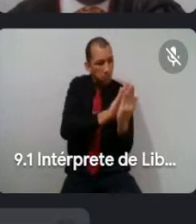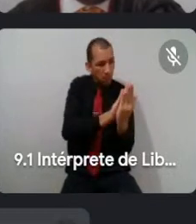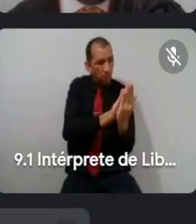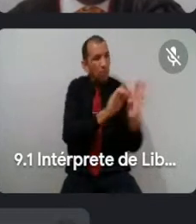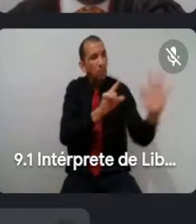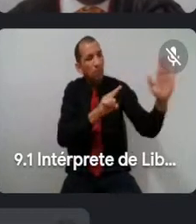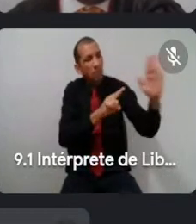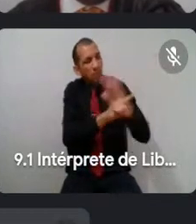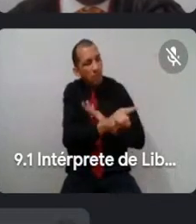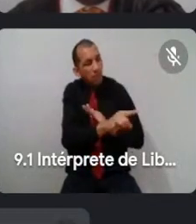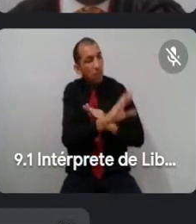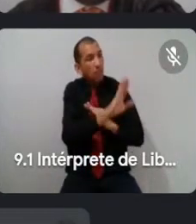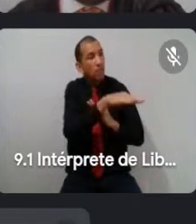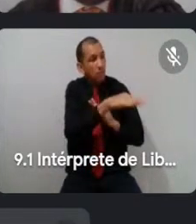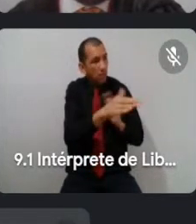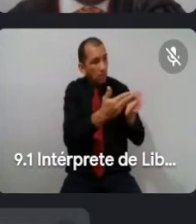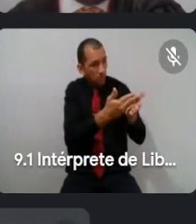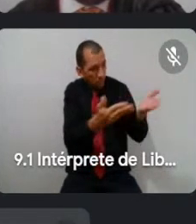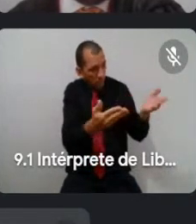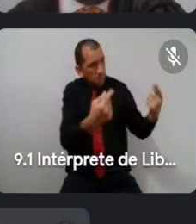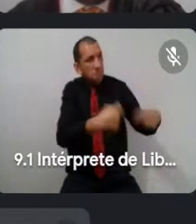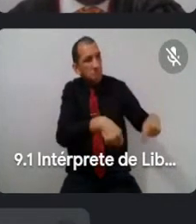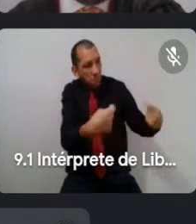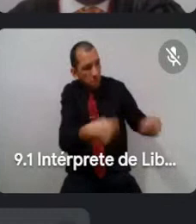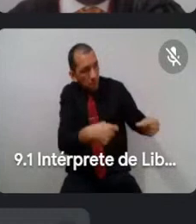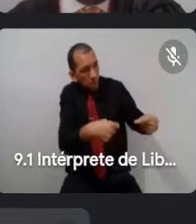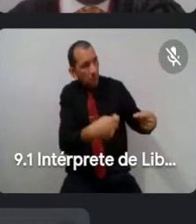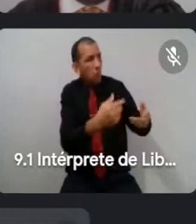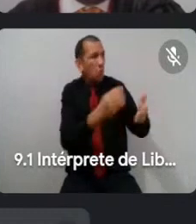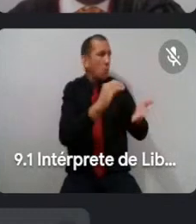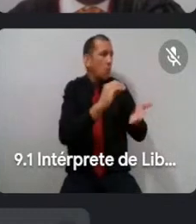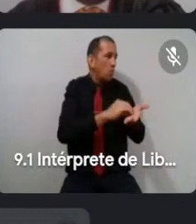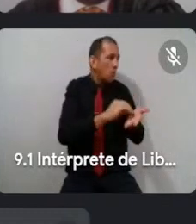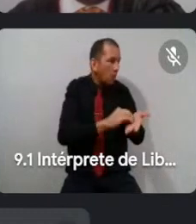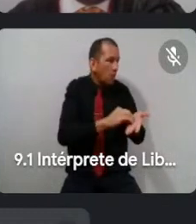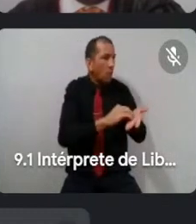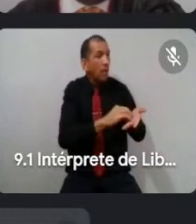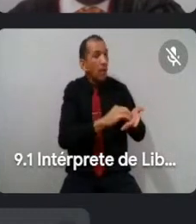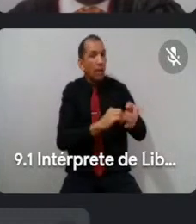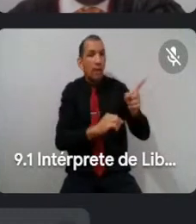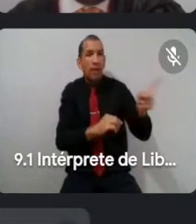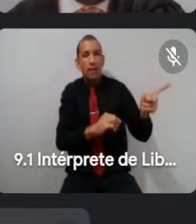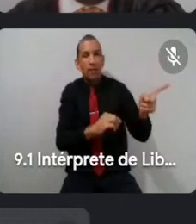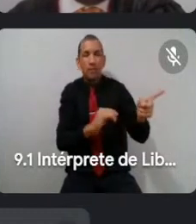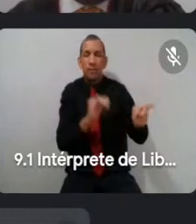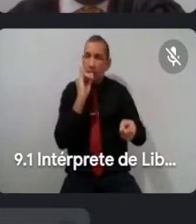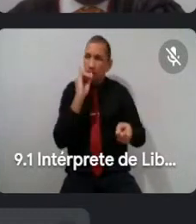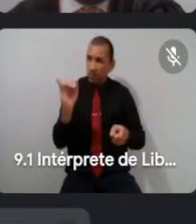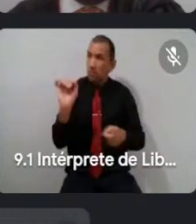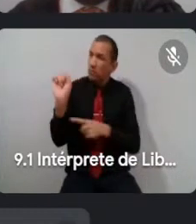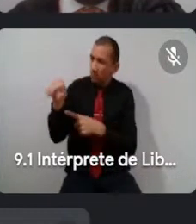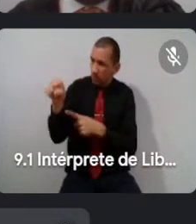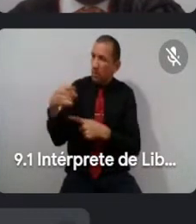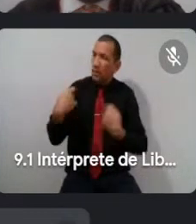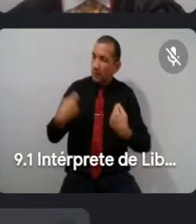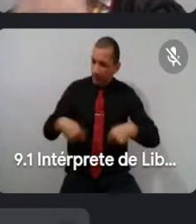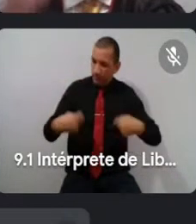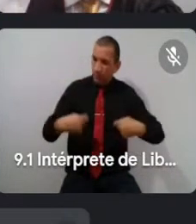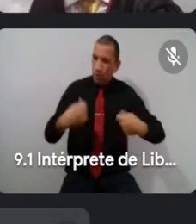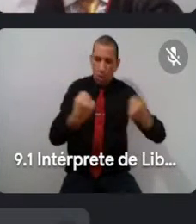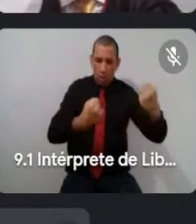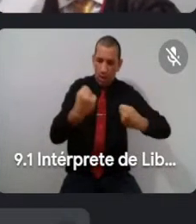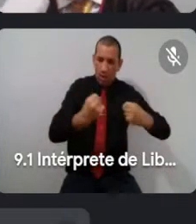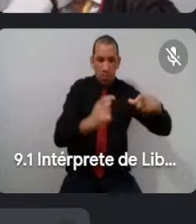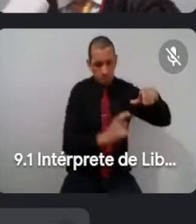se perguntando simplesmente está precisando de alguma coisa é testemunha logicamente disse estou usando os pneus do meu